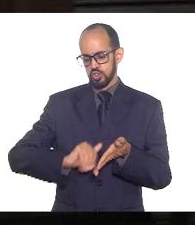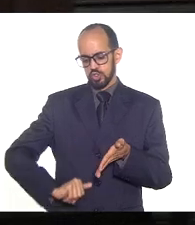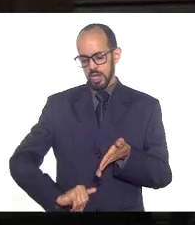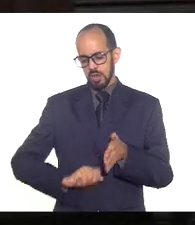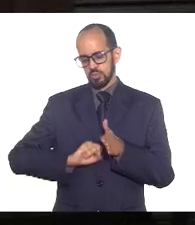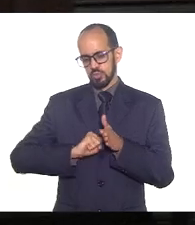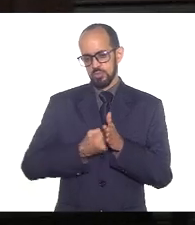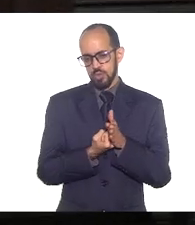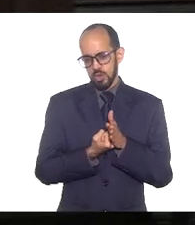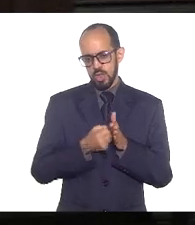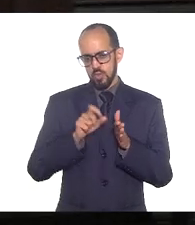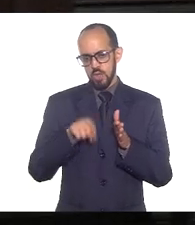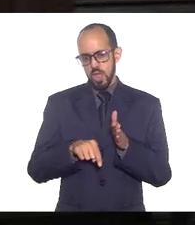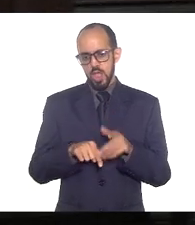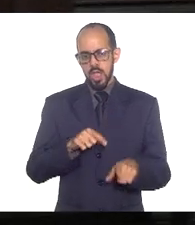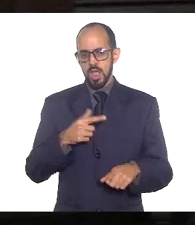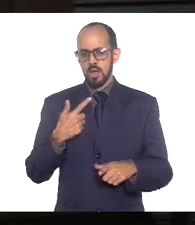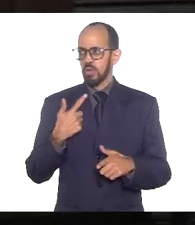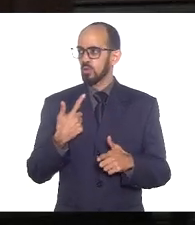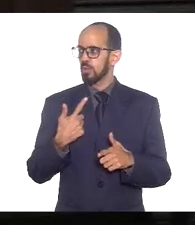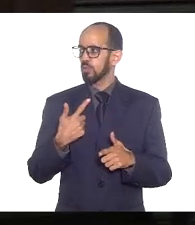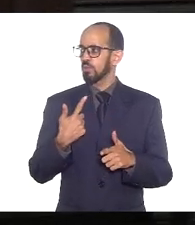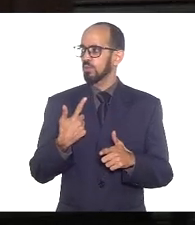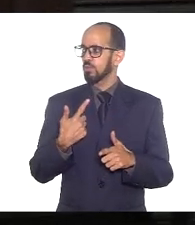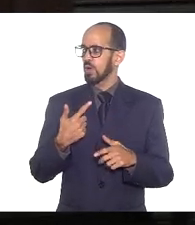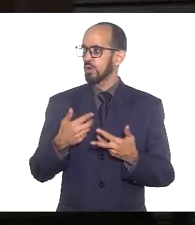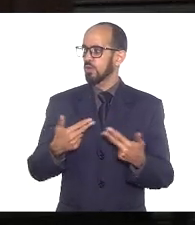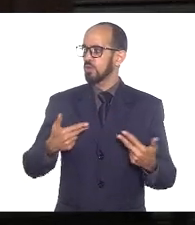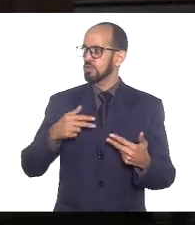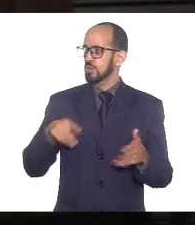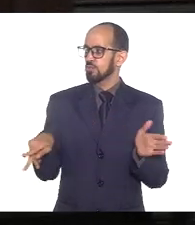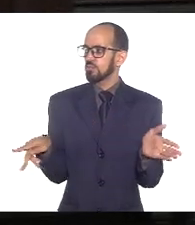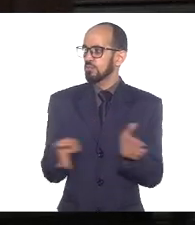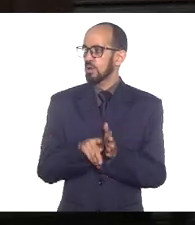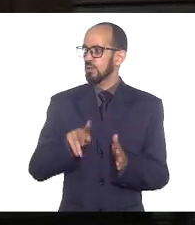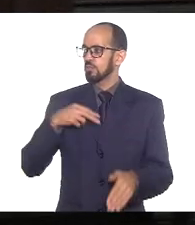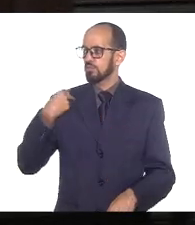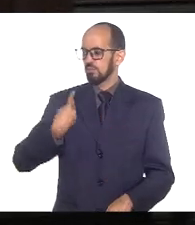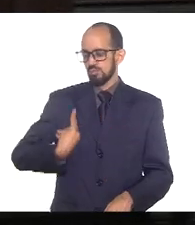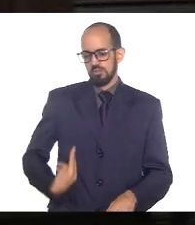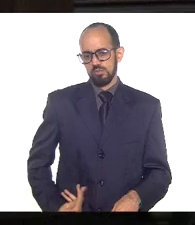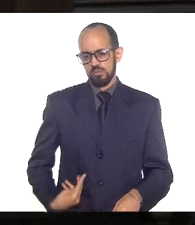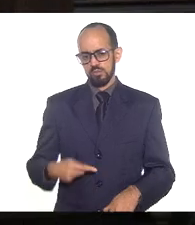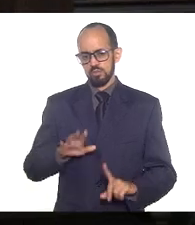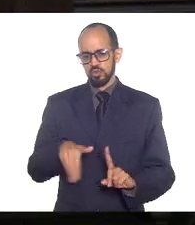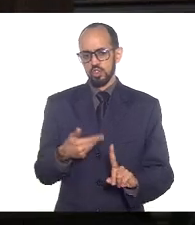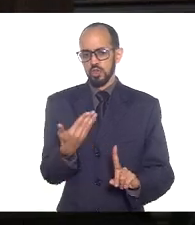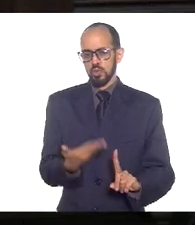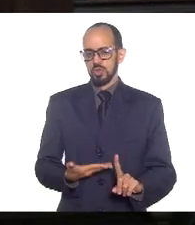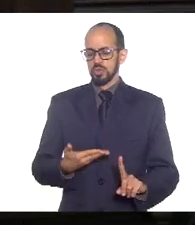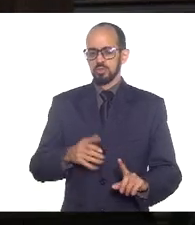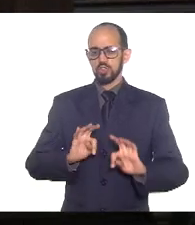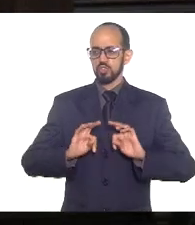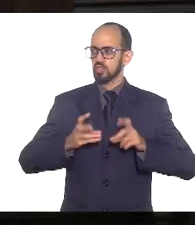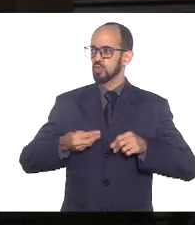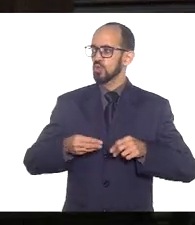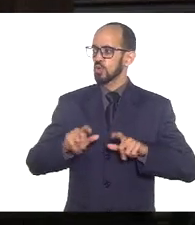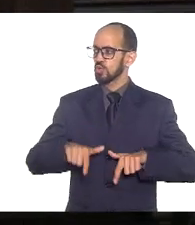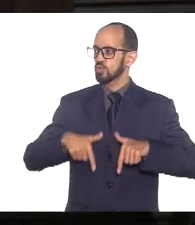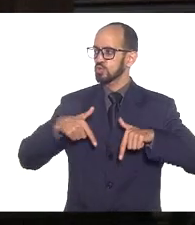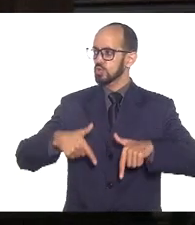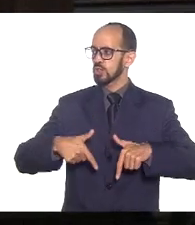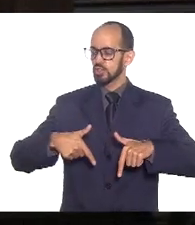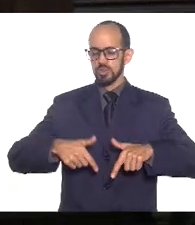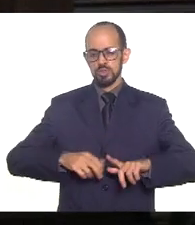nos esse Beto é uma questão humanitária mas é uma questão também de reconhecimento dos agentes de saúde